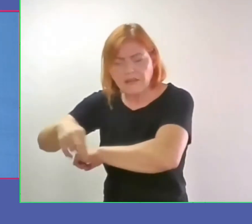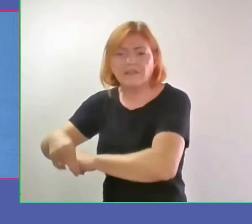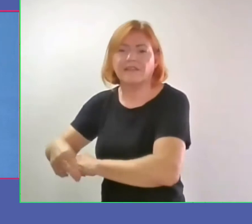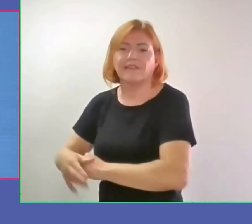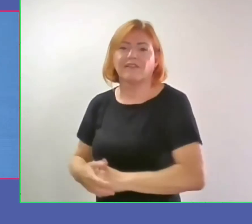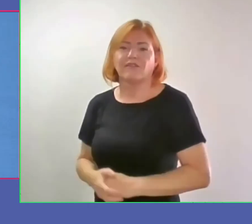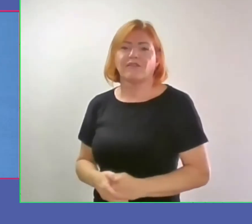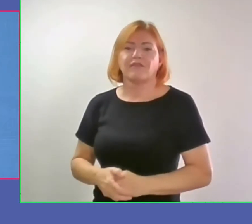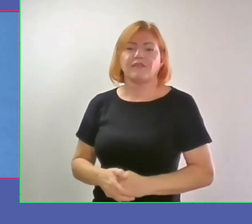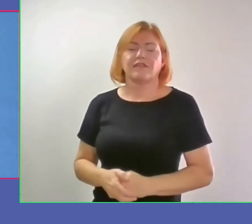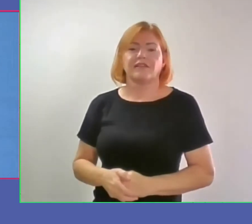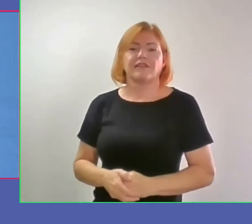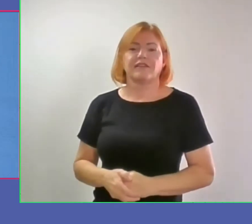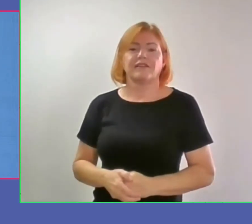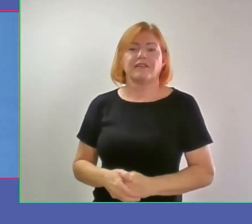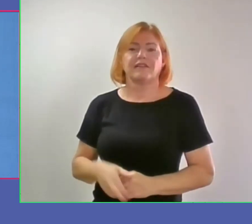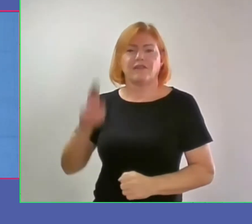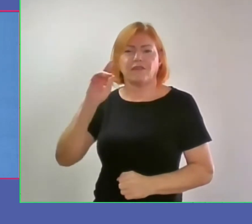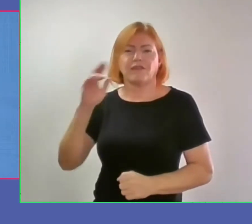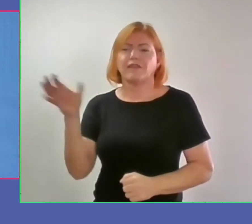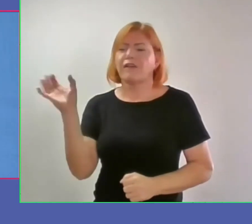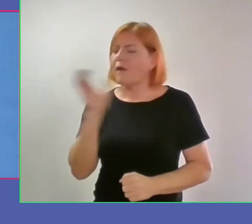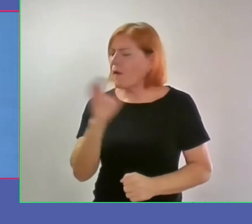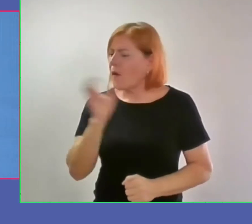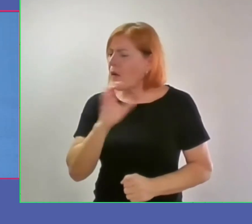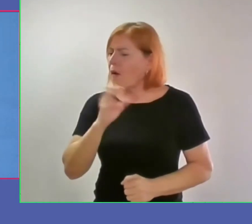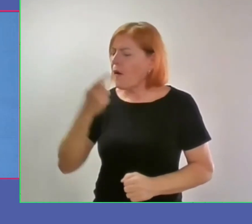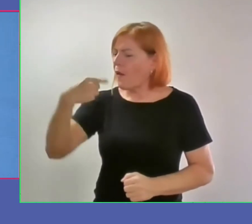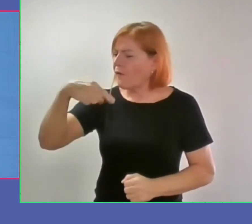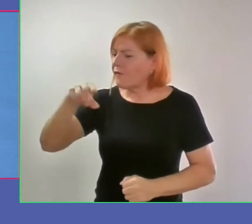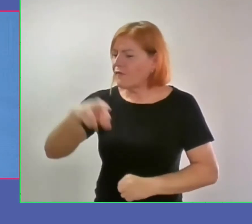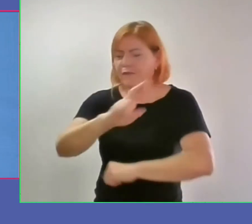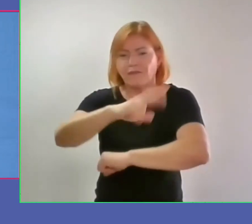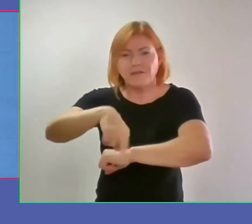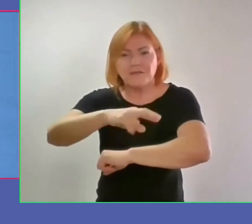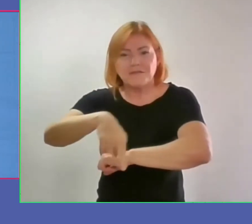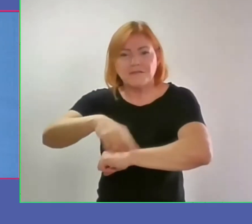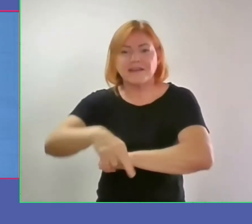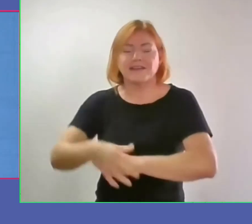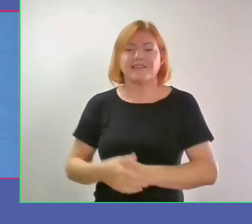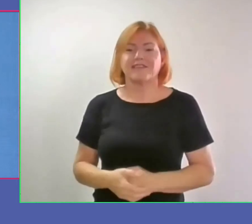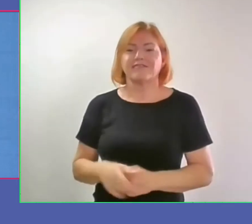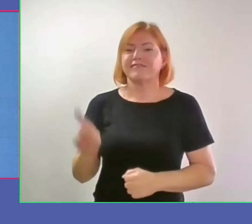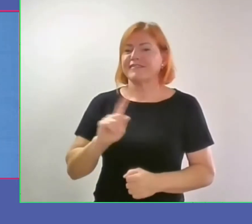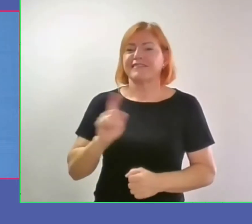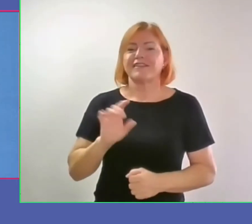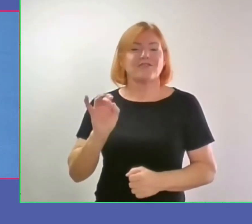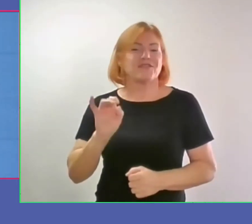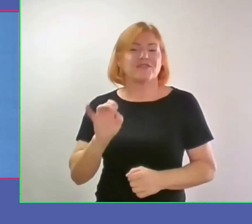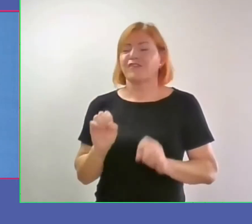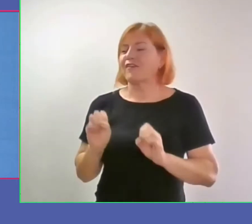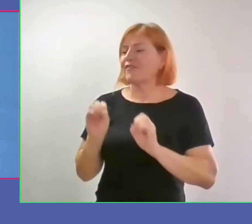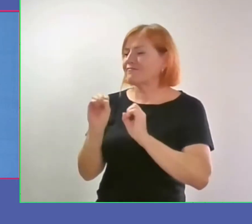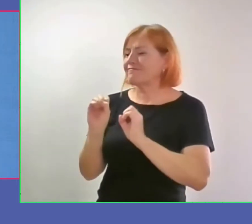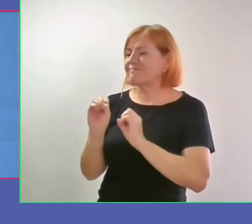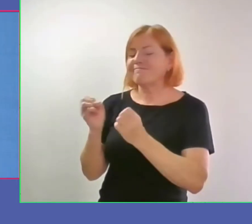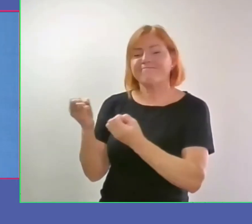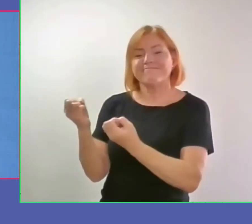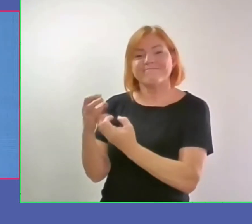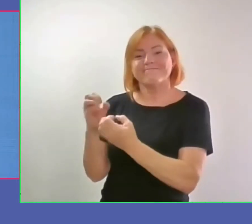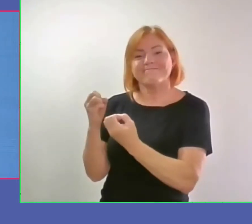logo saiu para as ruas, não só ensinou nas sinagogas, ele pregou o evangelho do